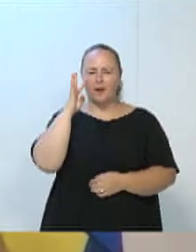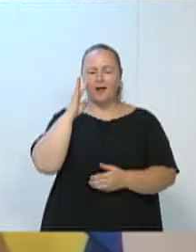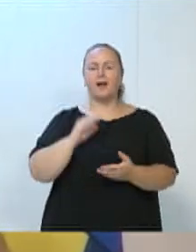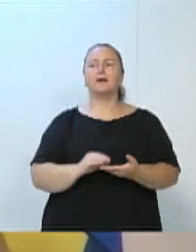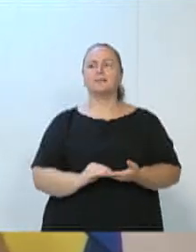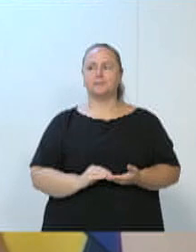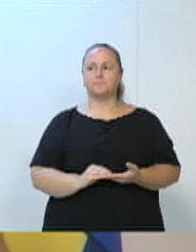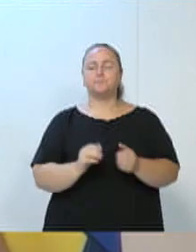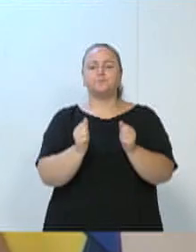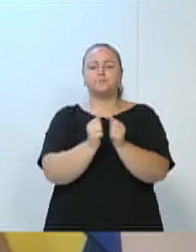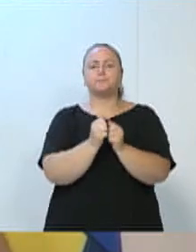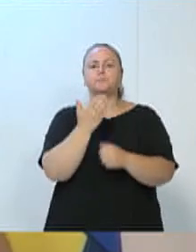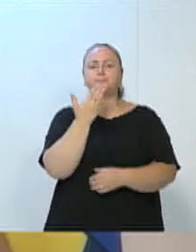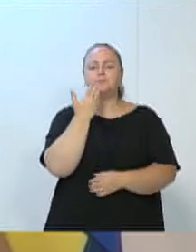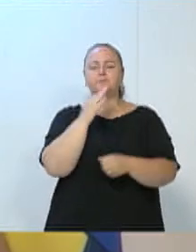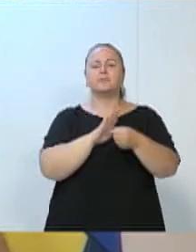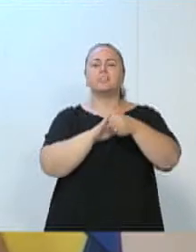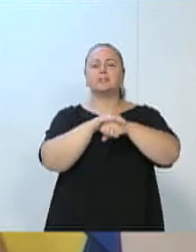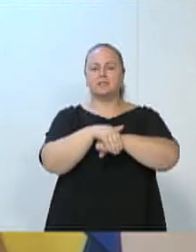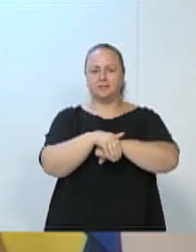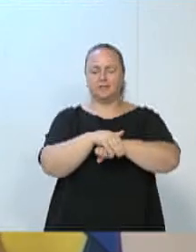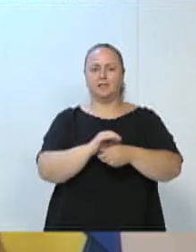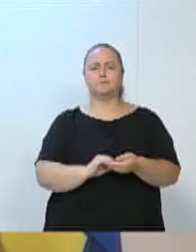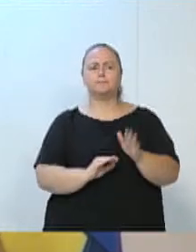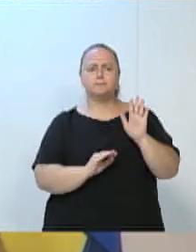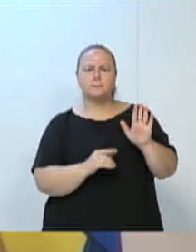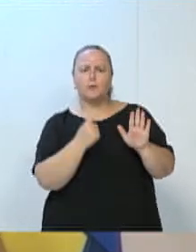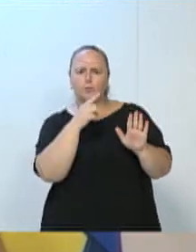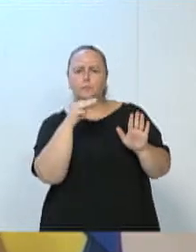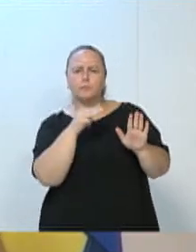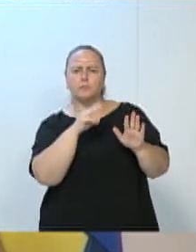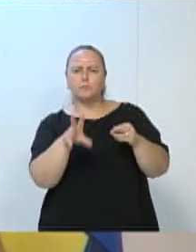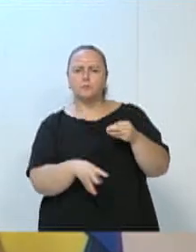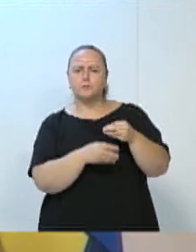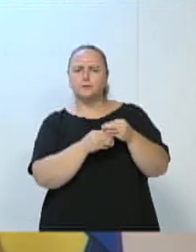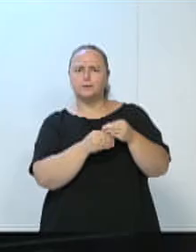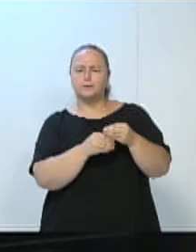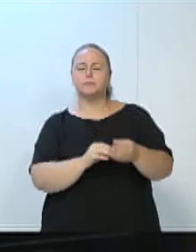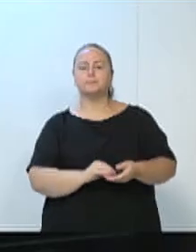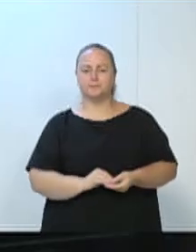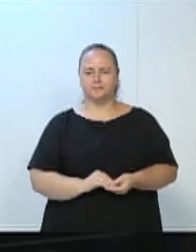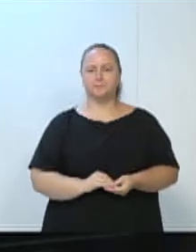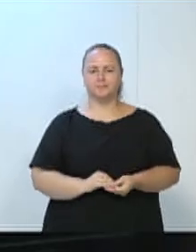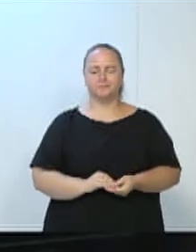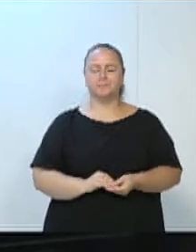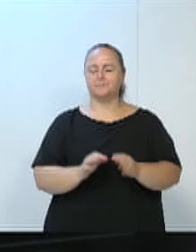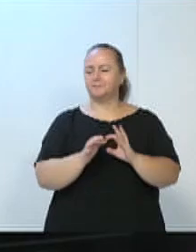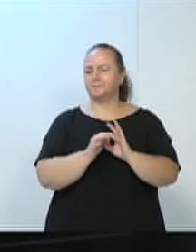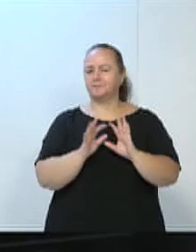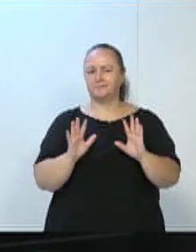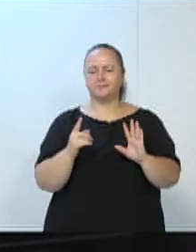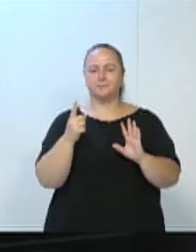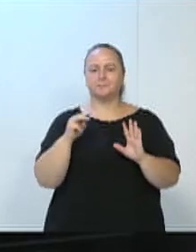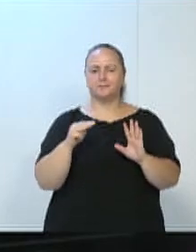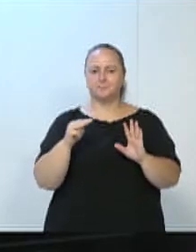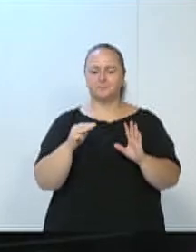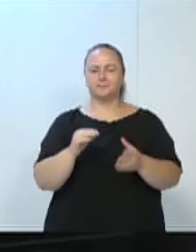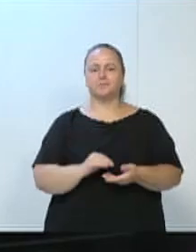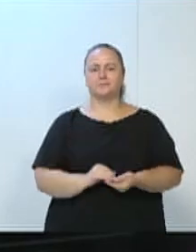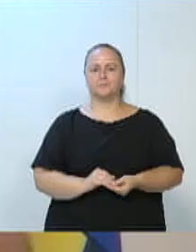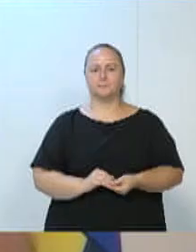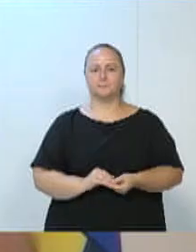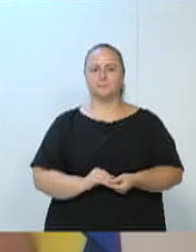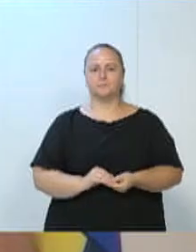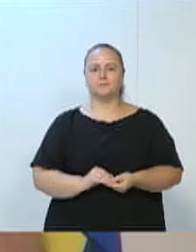participo do jantar presidente do CONSEG mais minuto para finalizar o conselho mais um minuto a vossa excelência' Terra pela do